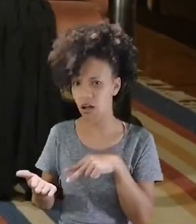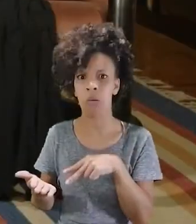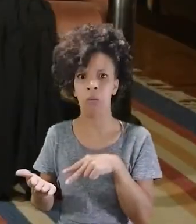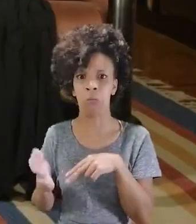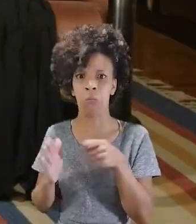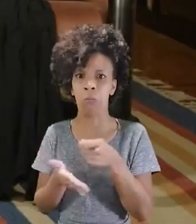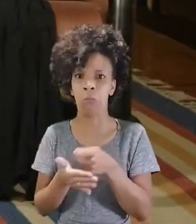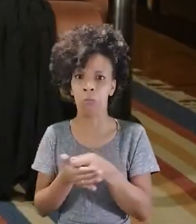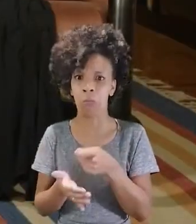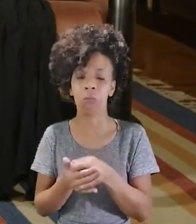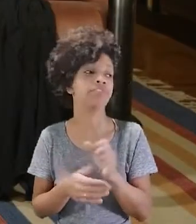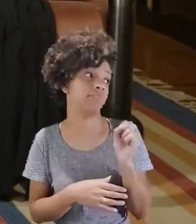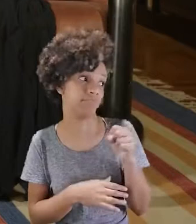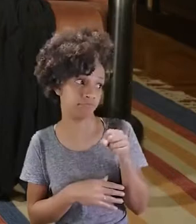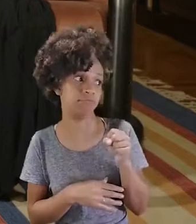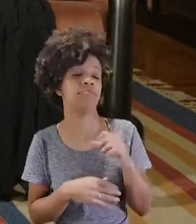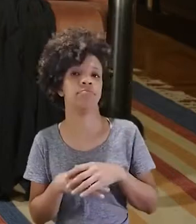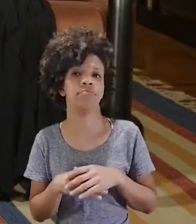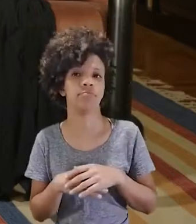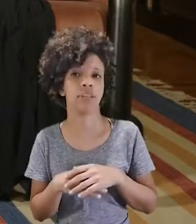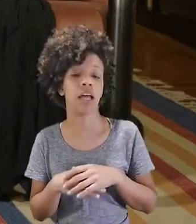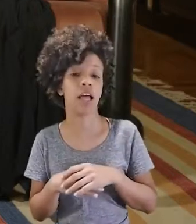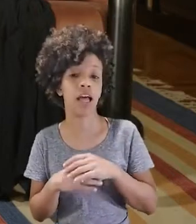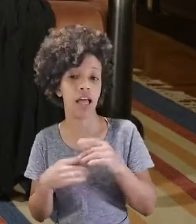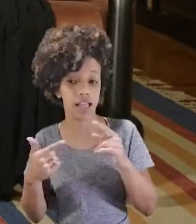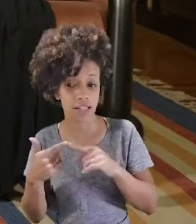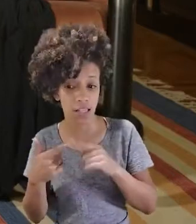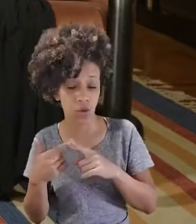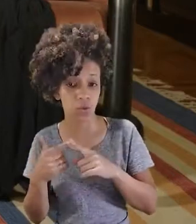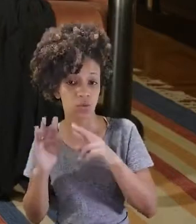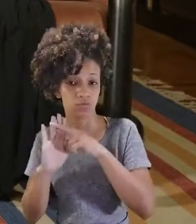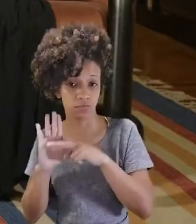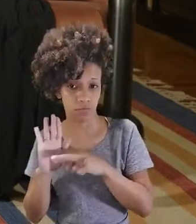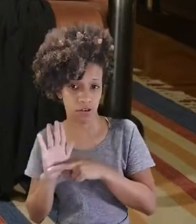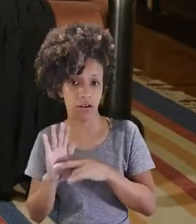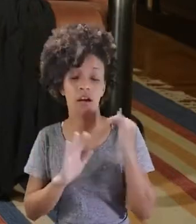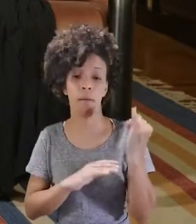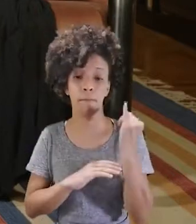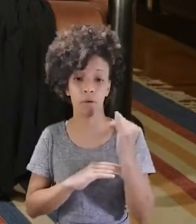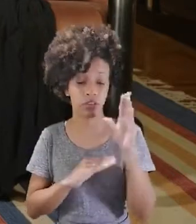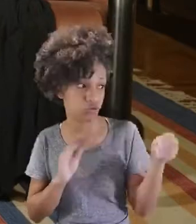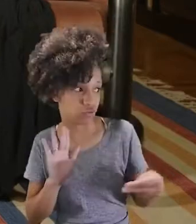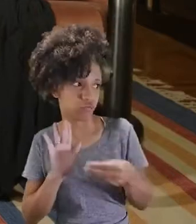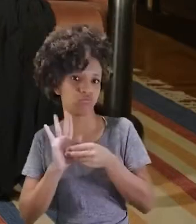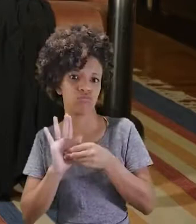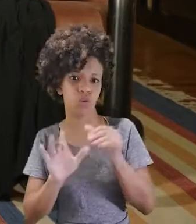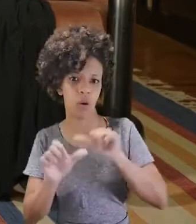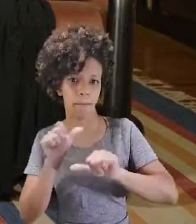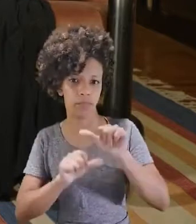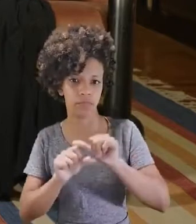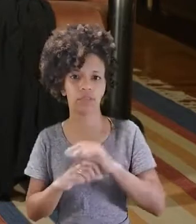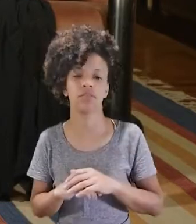mesmo isso aí tem a esse segundo estatuto uma coisa importante que veio nele né uma